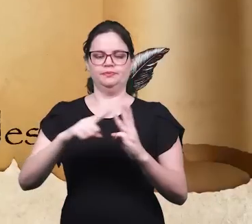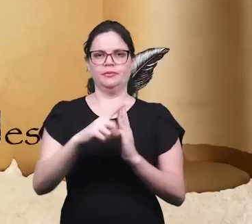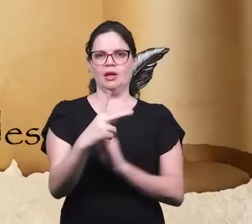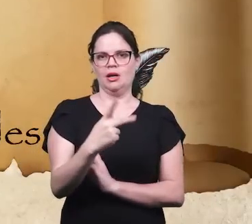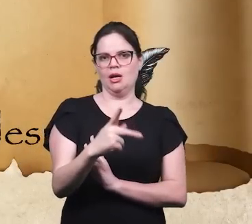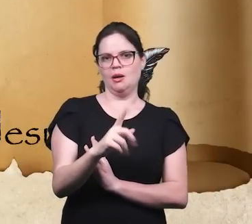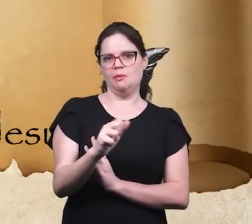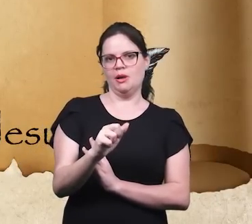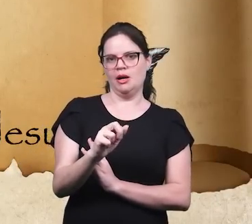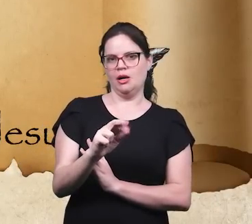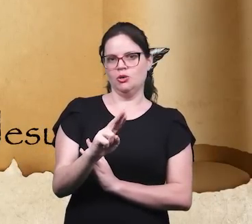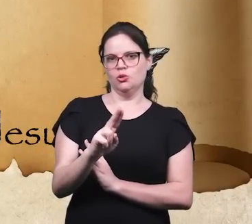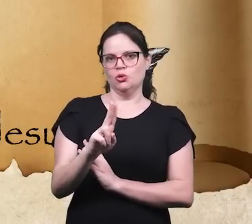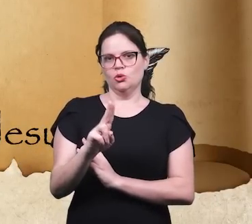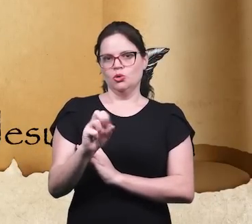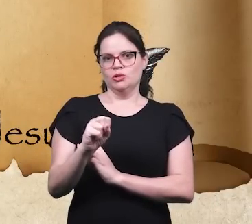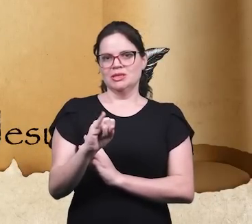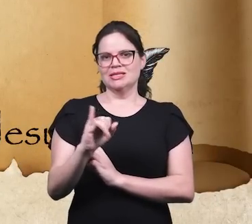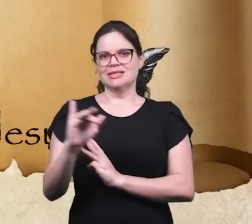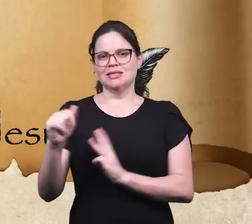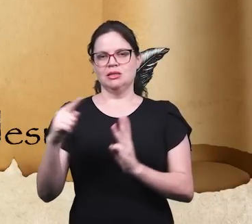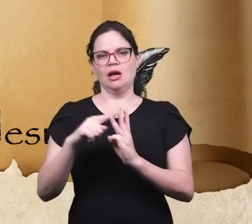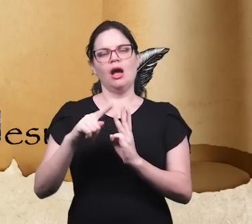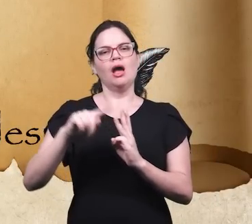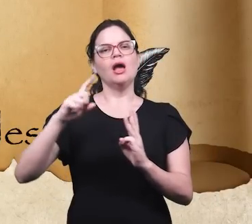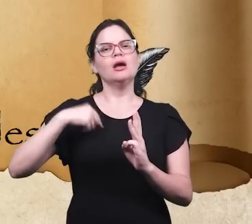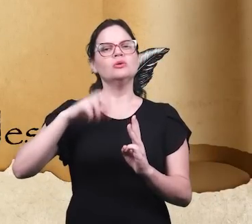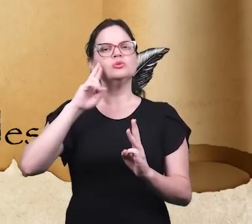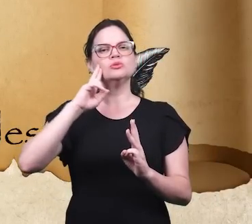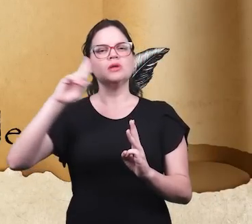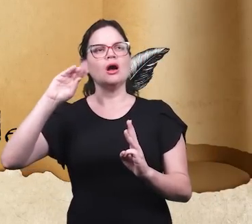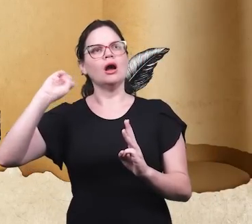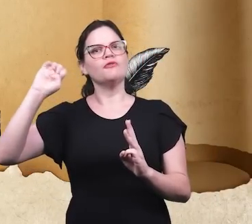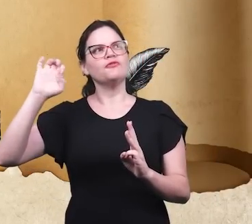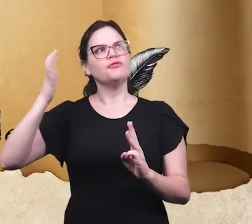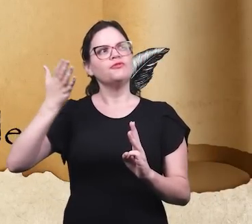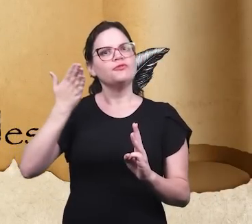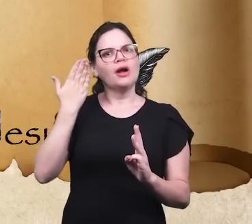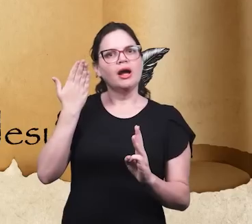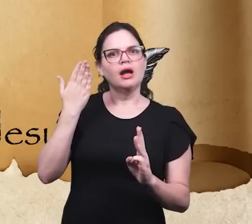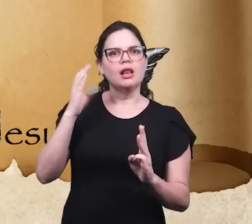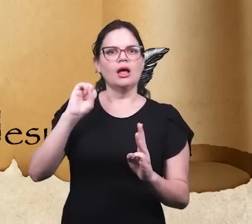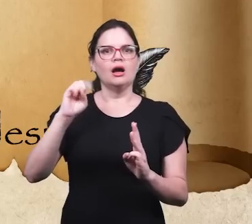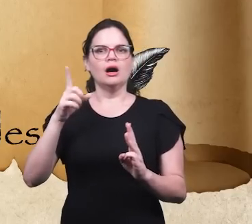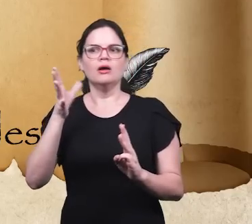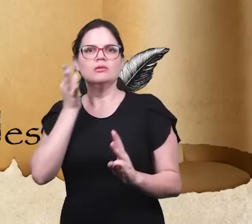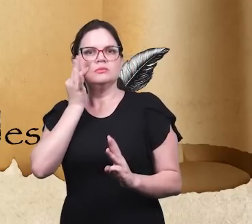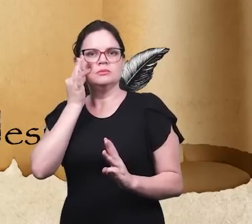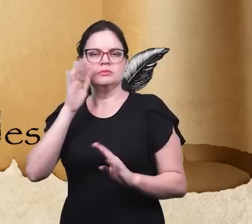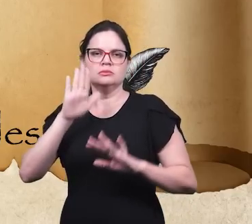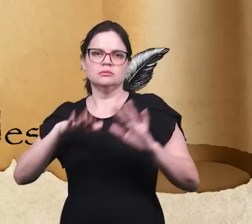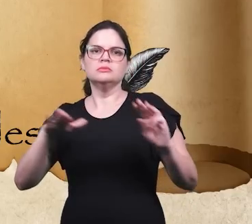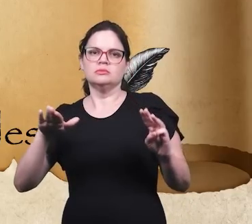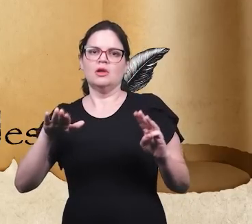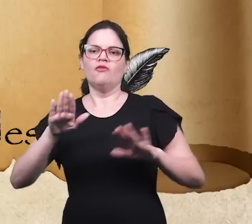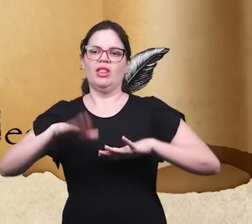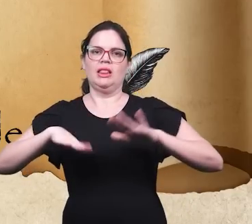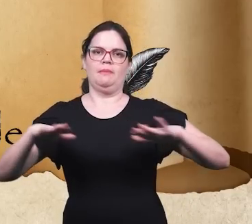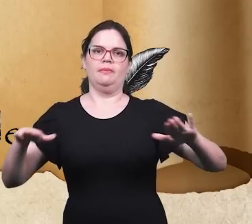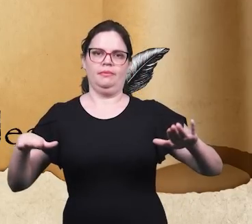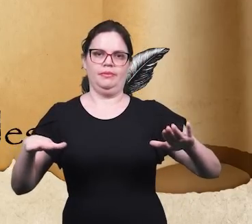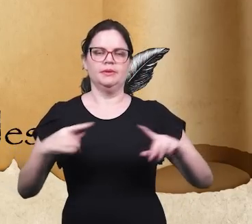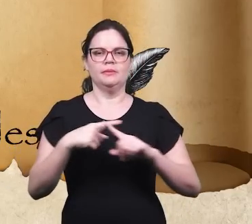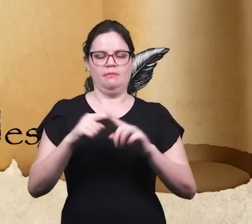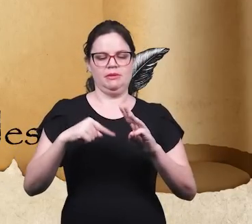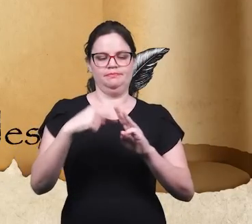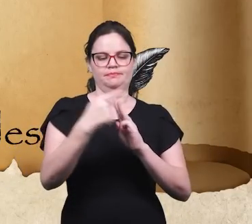parousia, que significa uma aparição genérica, que não diz se é de uma forma ou de outra, mas que são palavras que vêm do grego